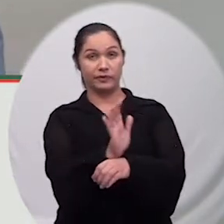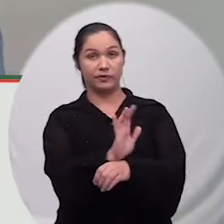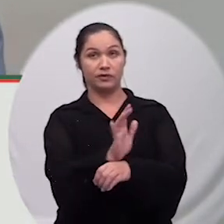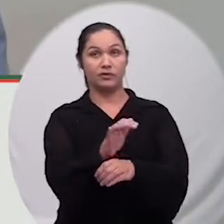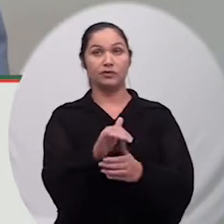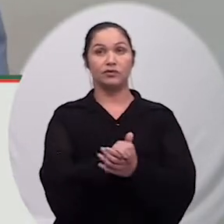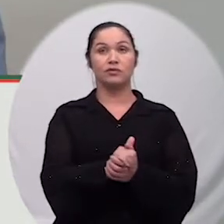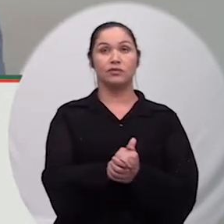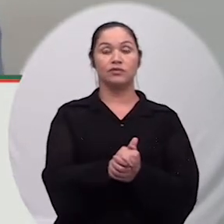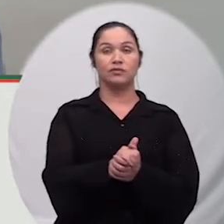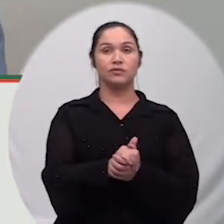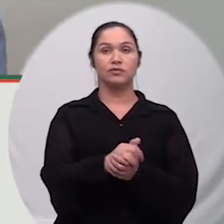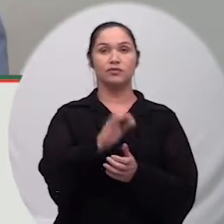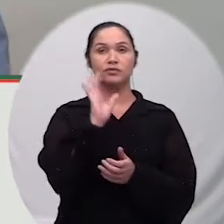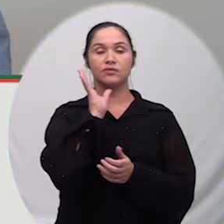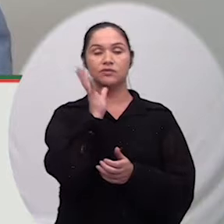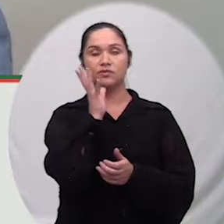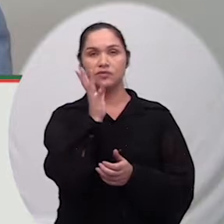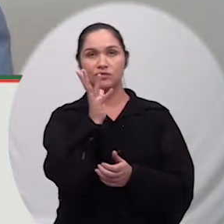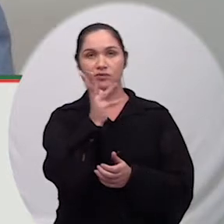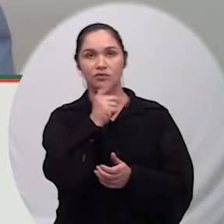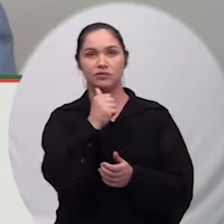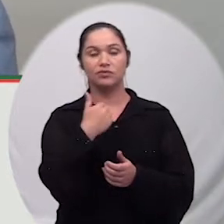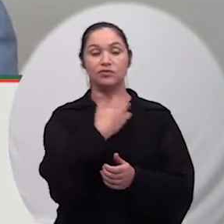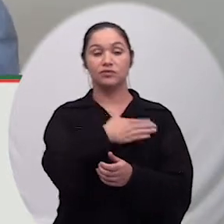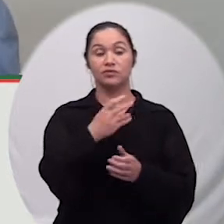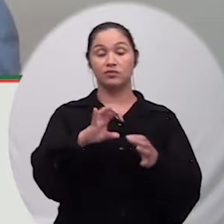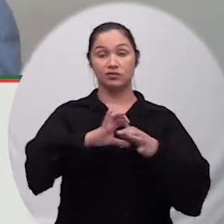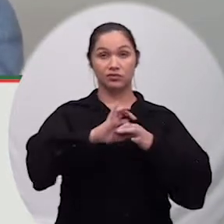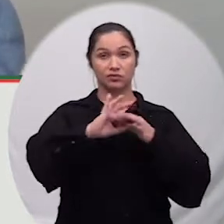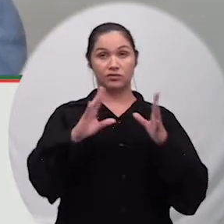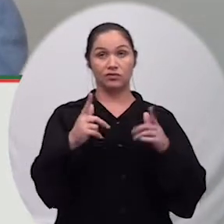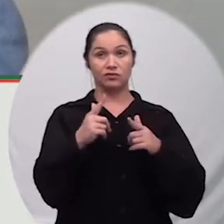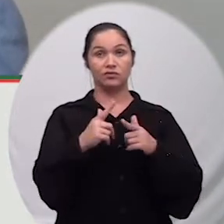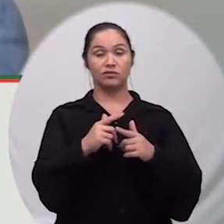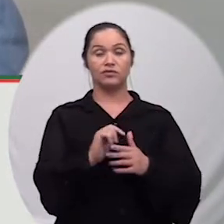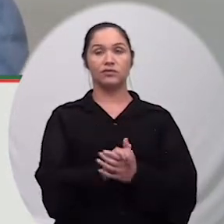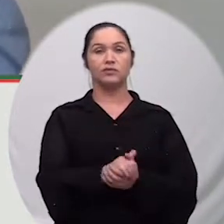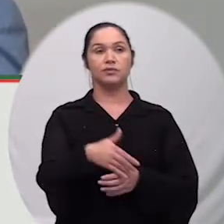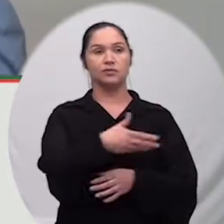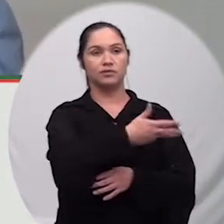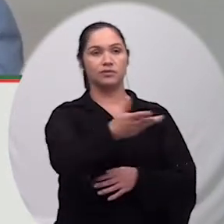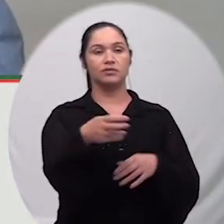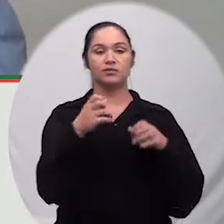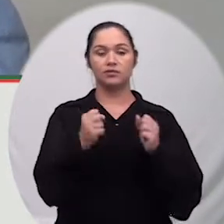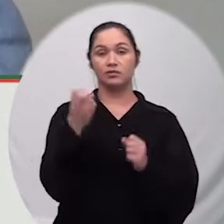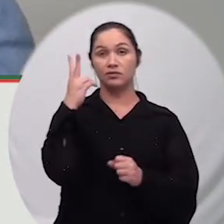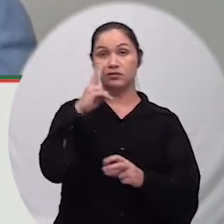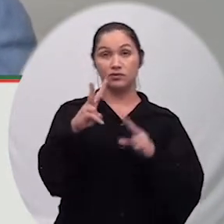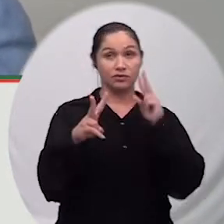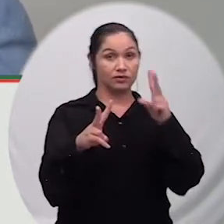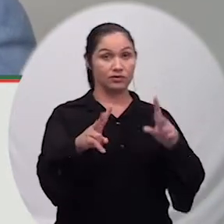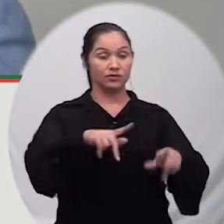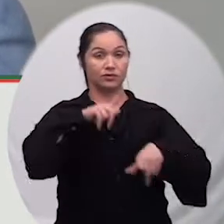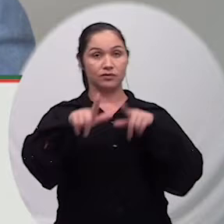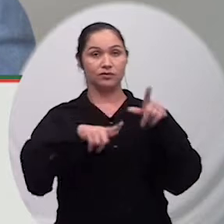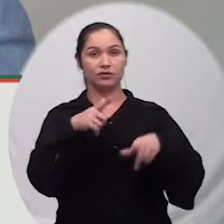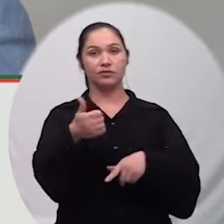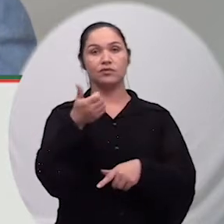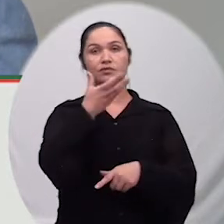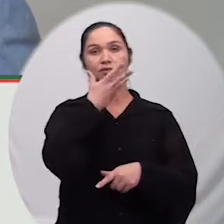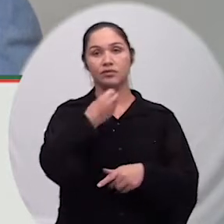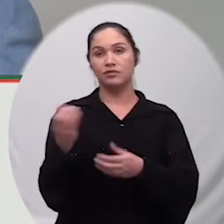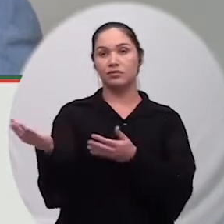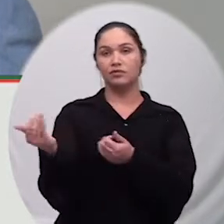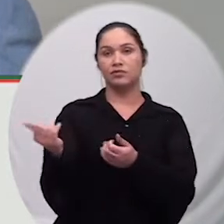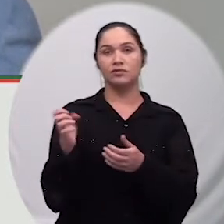discurso, eu gostaria que já fosse liberado, né, para que vocês pudessem ver o trabalho desse jovem empreendedor que